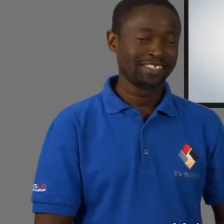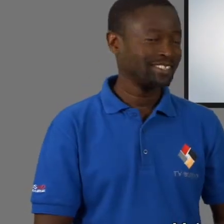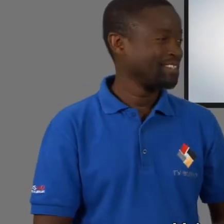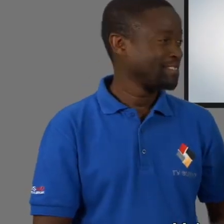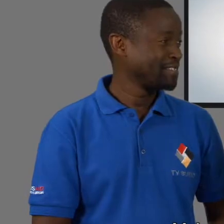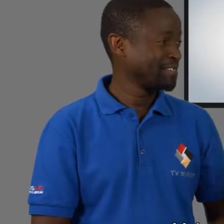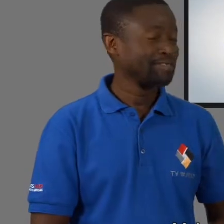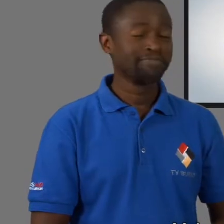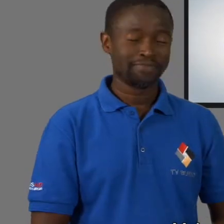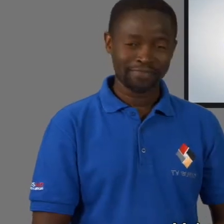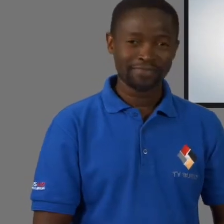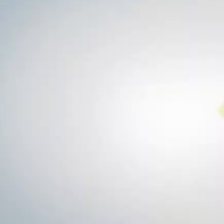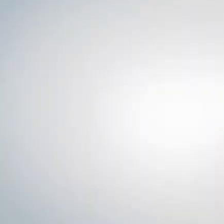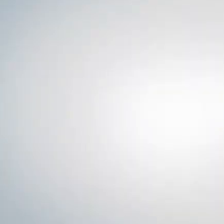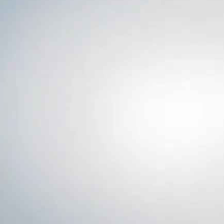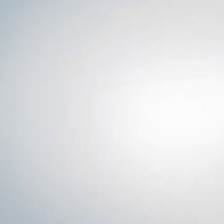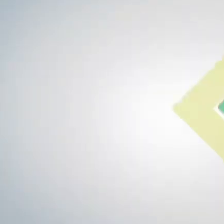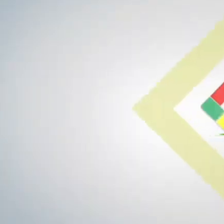os destaques desta edição.